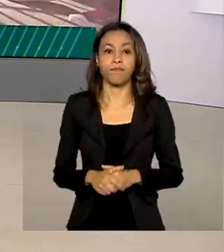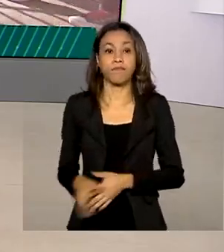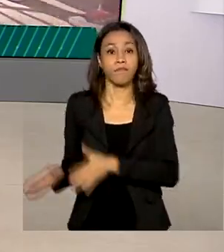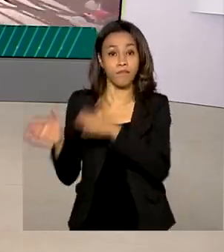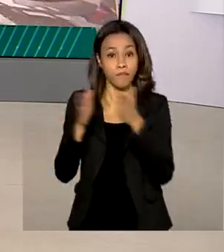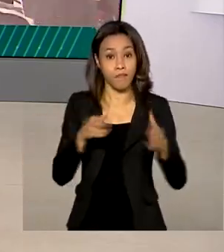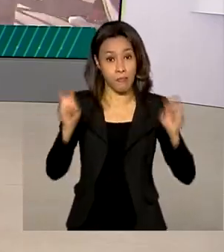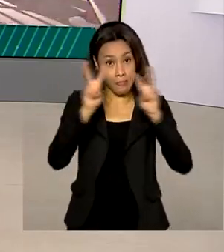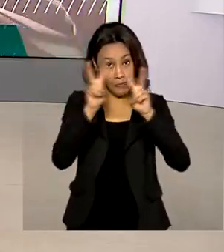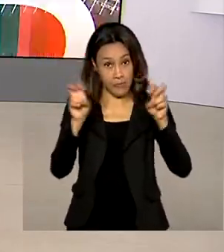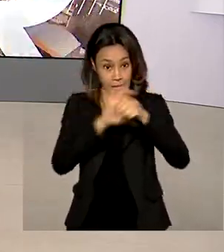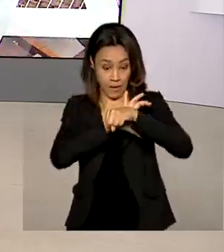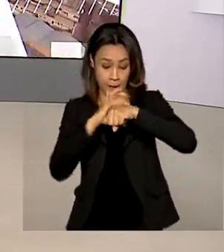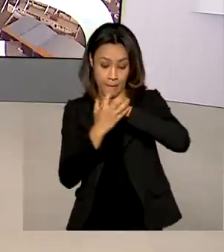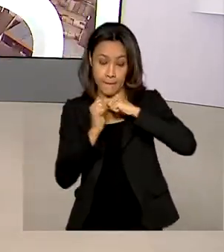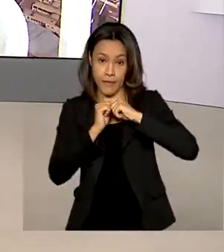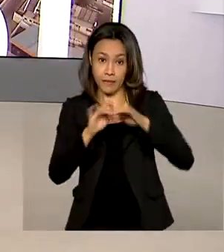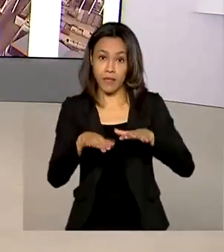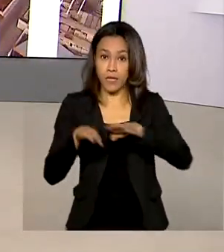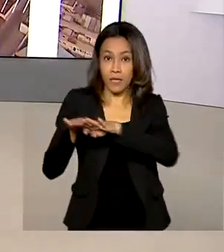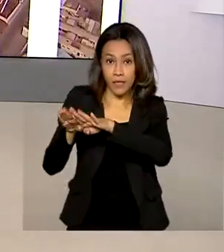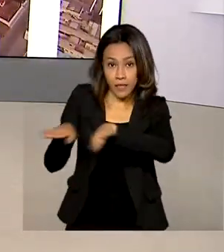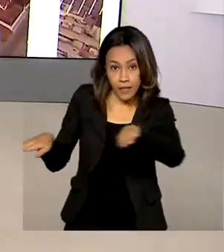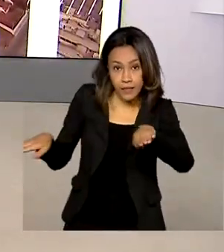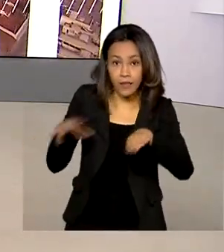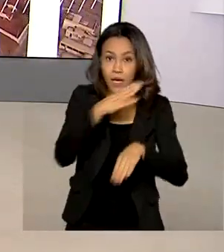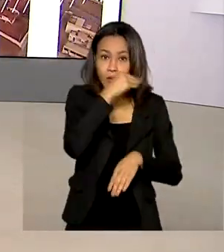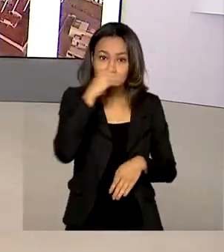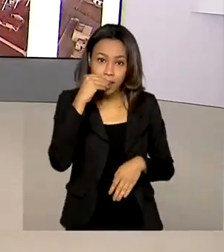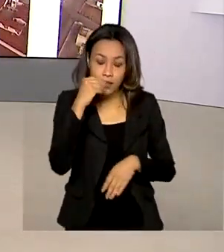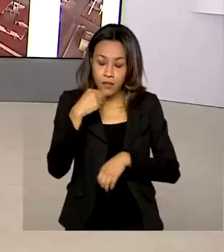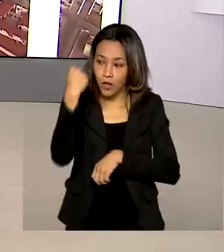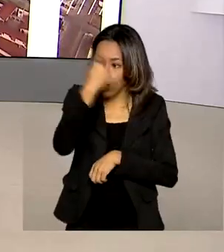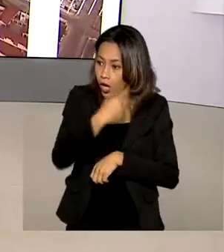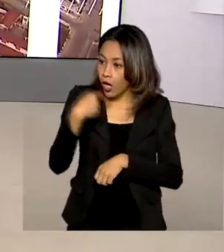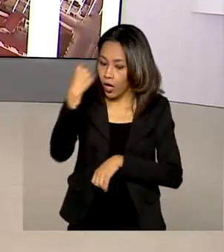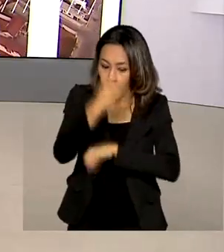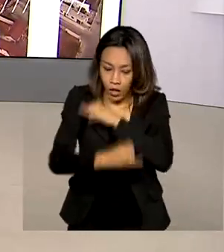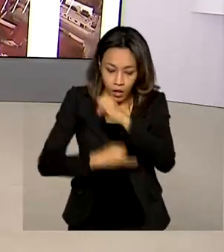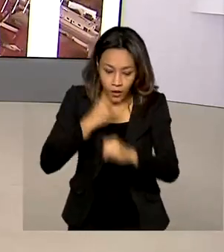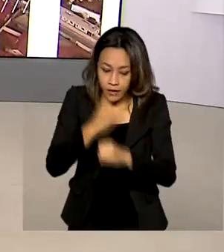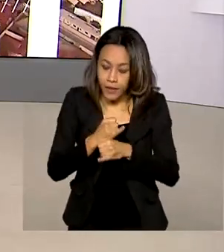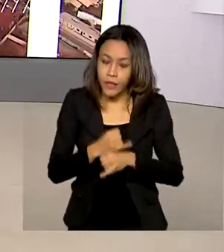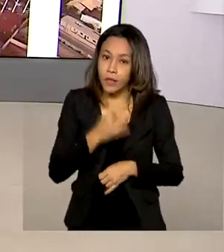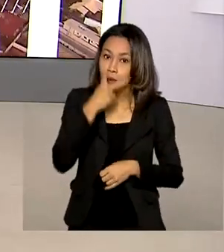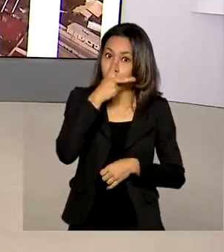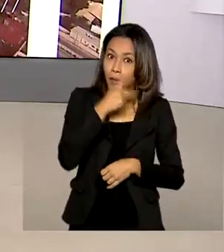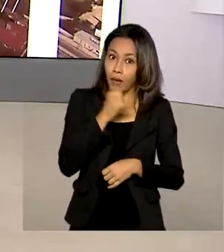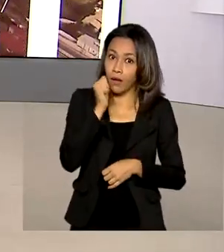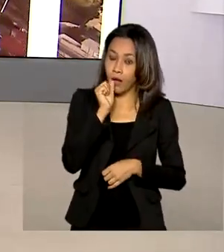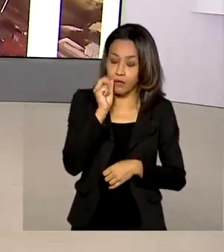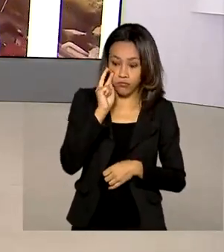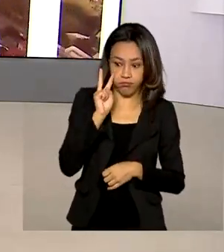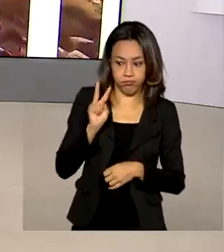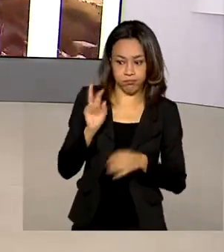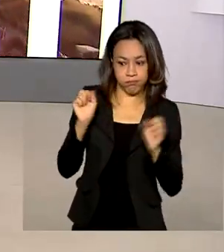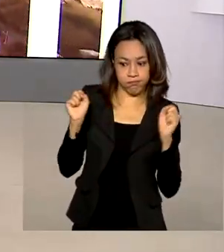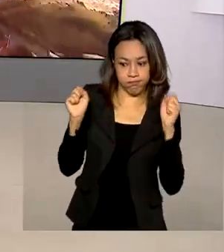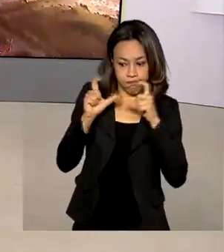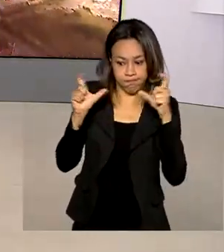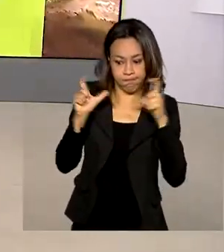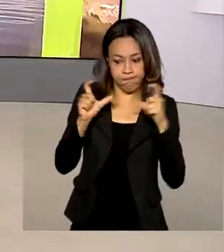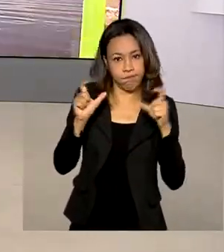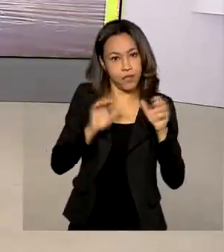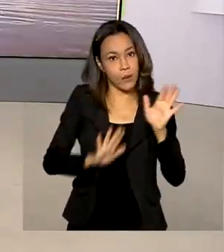a pandemia, crianças e adolescentes têm passado muito mais tempo na internet. E os pais devem ligar o sinal de alerta para evitar cair